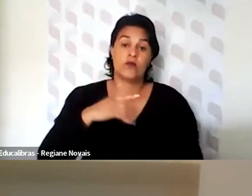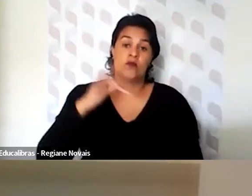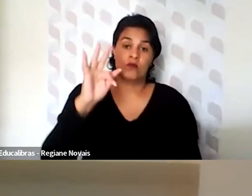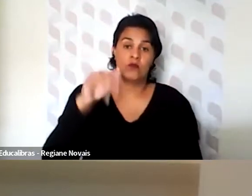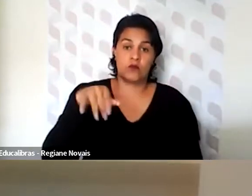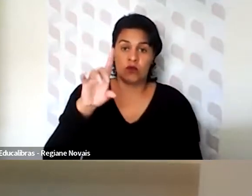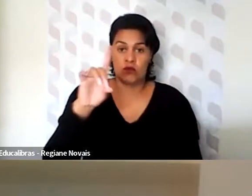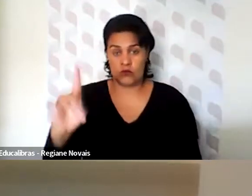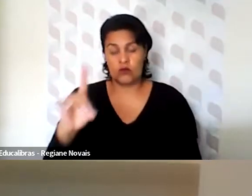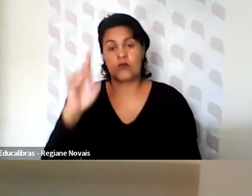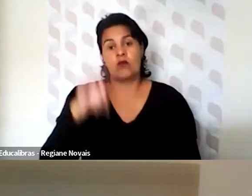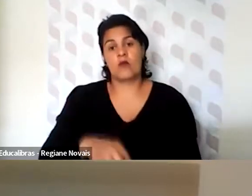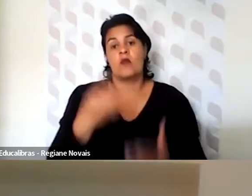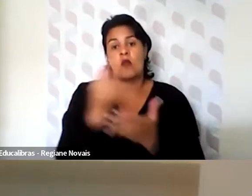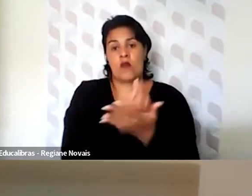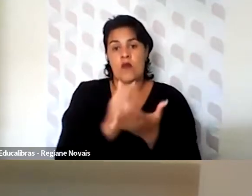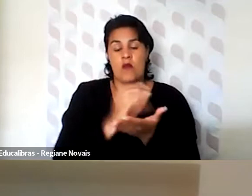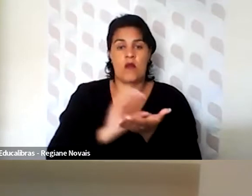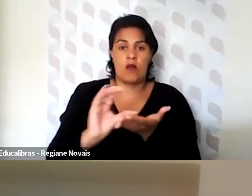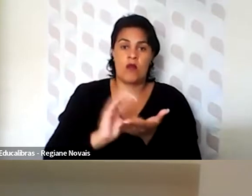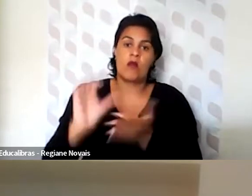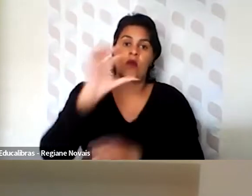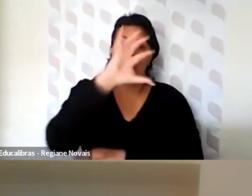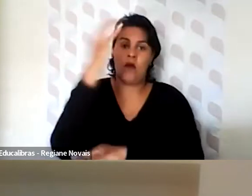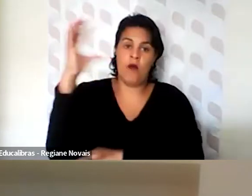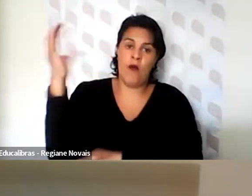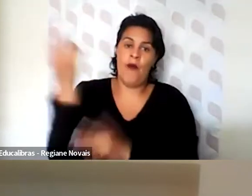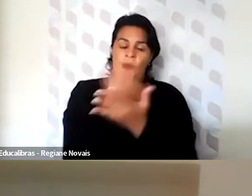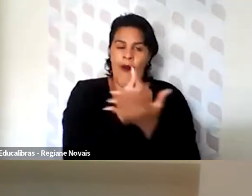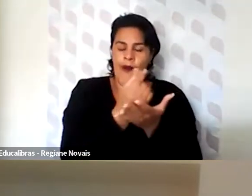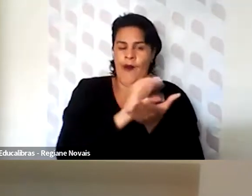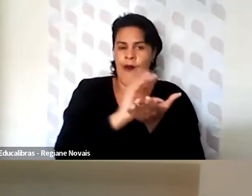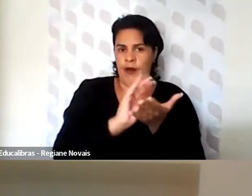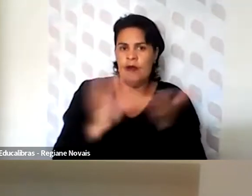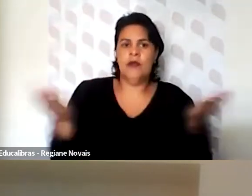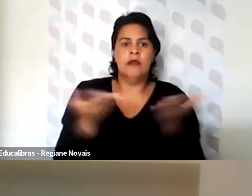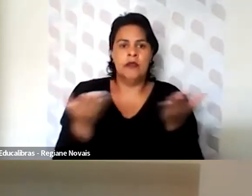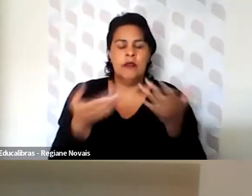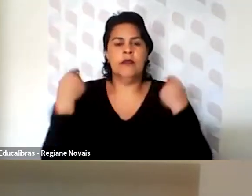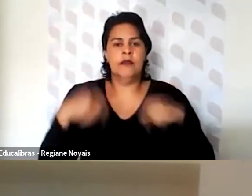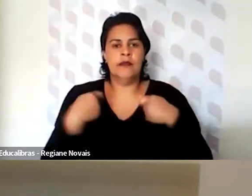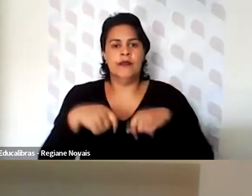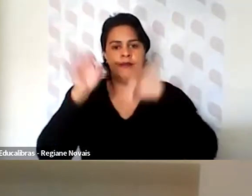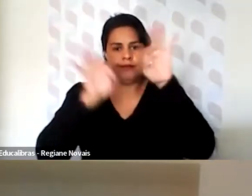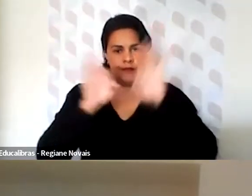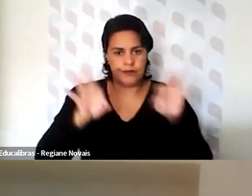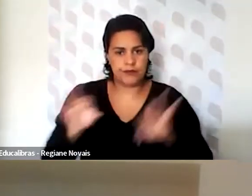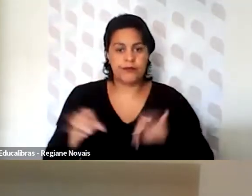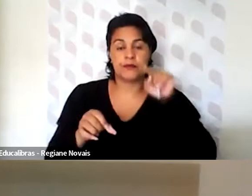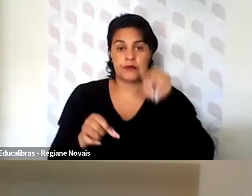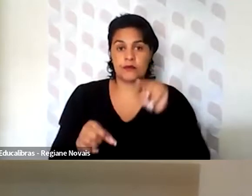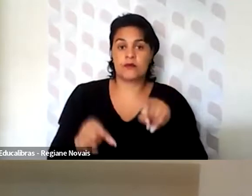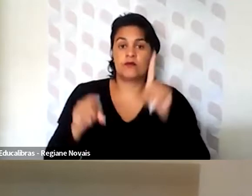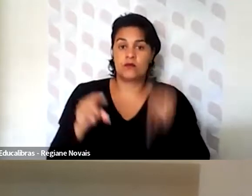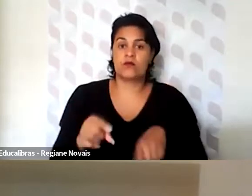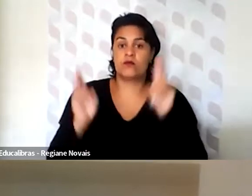para finanças e clima. Nós temos agora que construir esse mesmo arcabouço, esse mesmo modelo para o tratamento